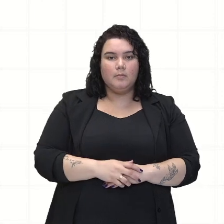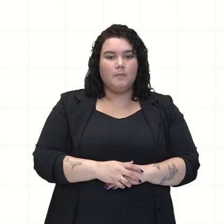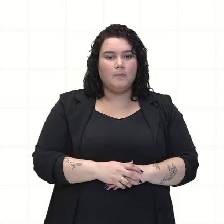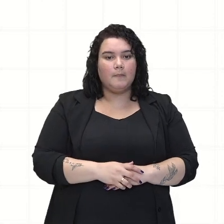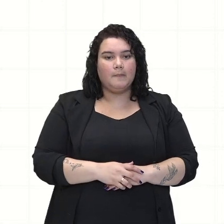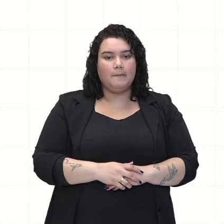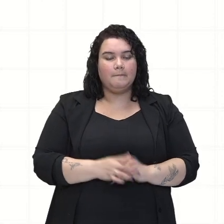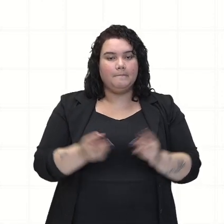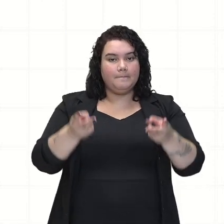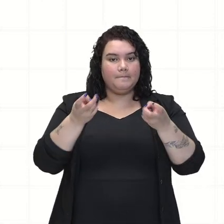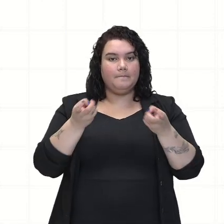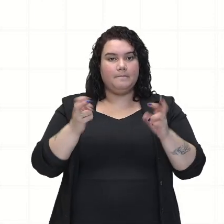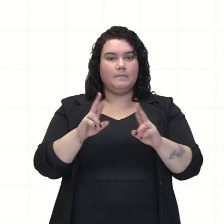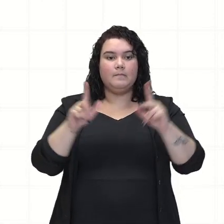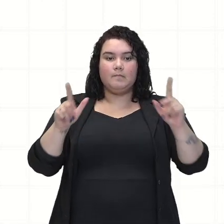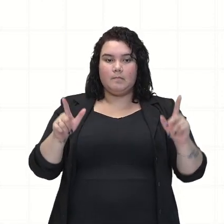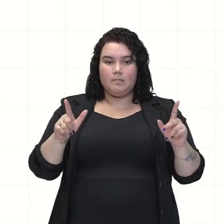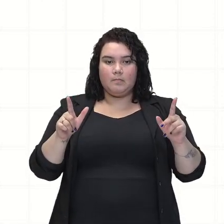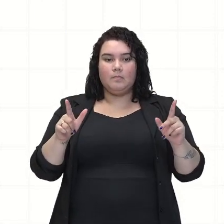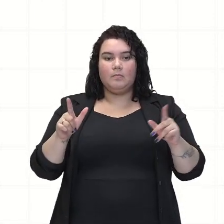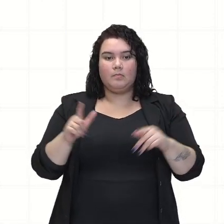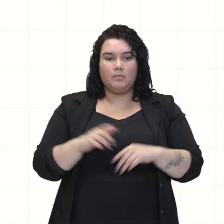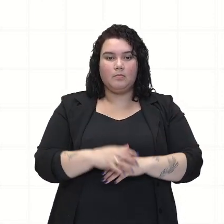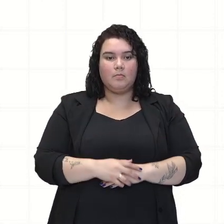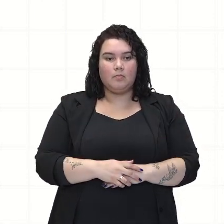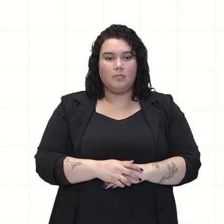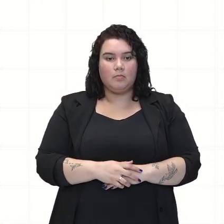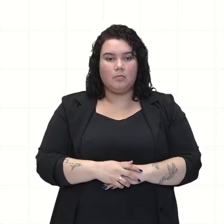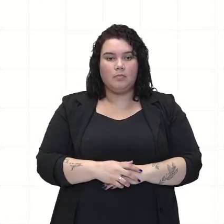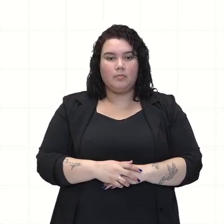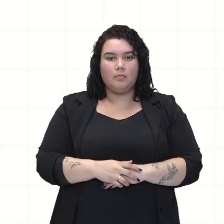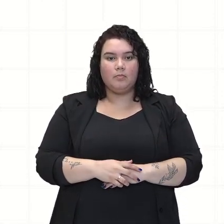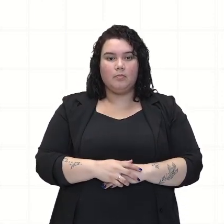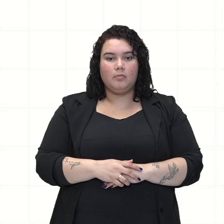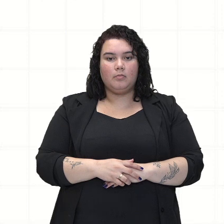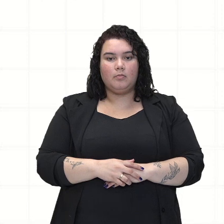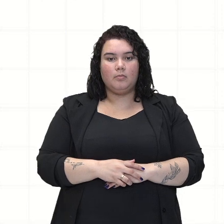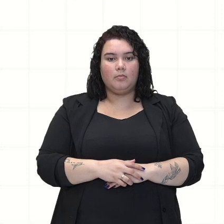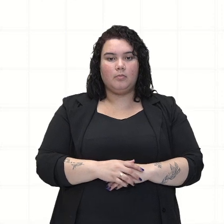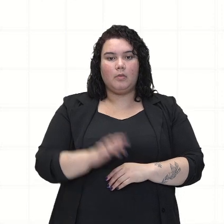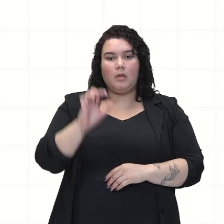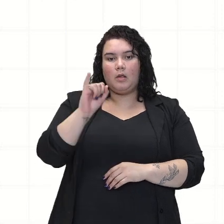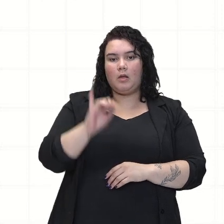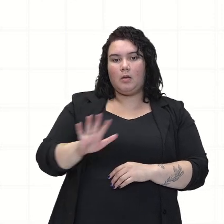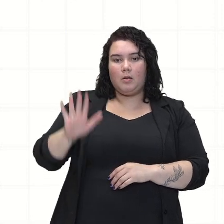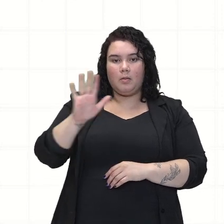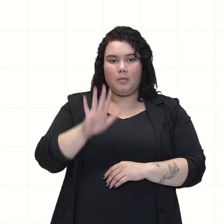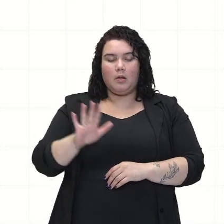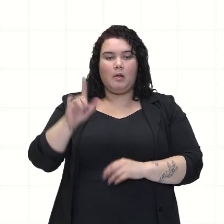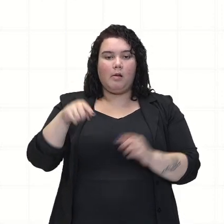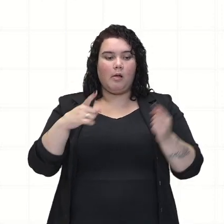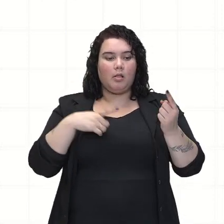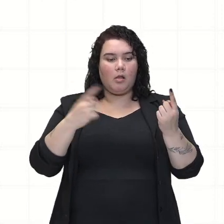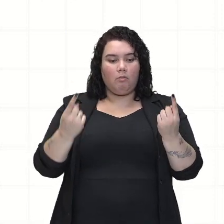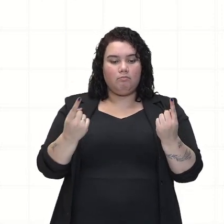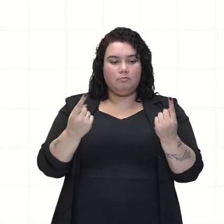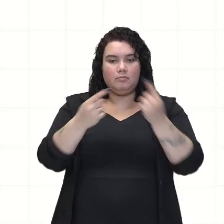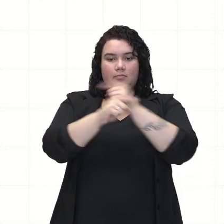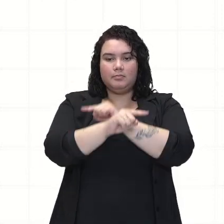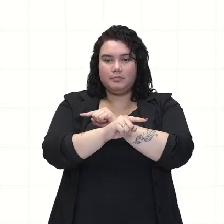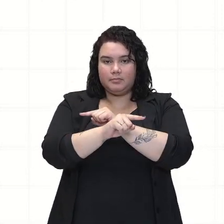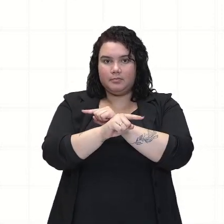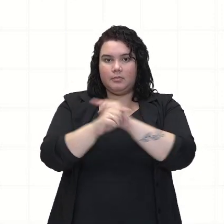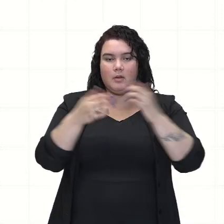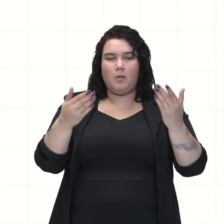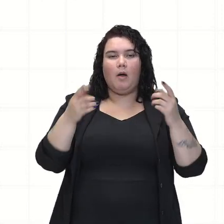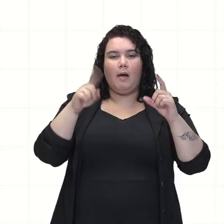Vejam a diferença, né? Quando nós temos aqui, ó, a imagem fica invertida, tá? Então, nós temos